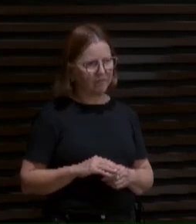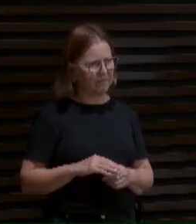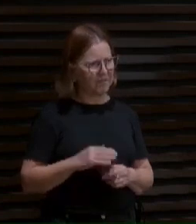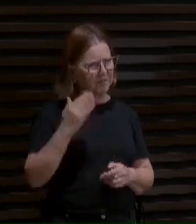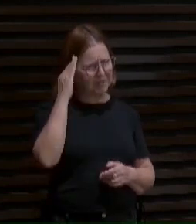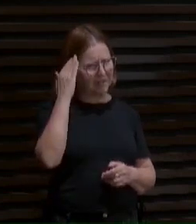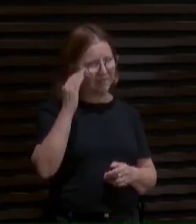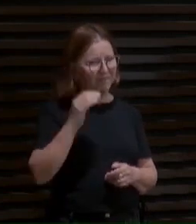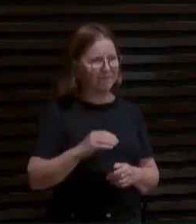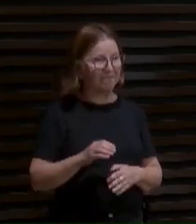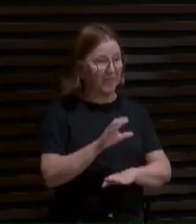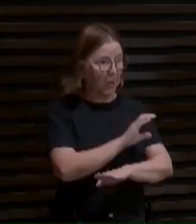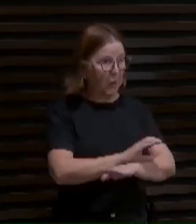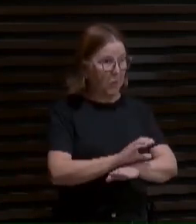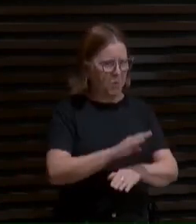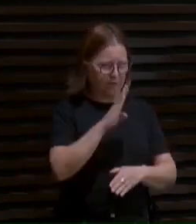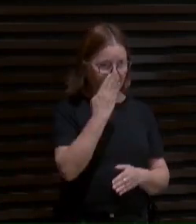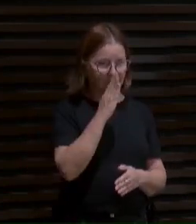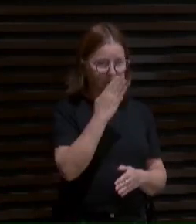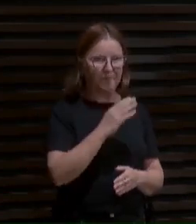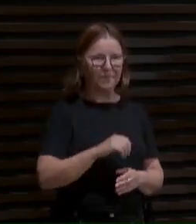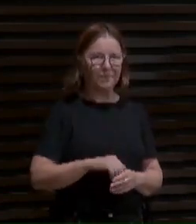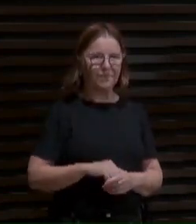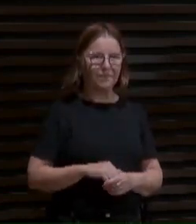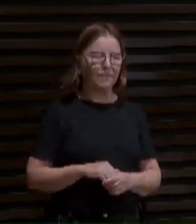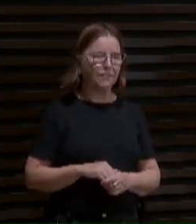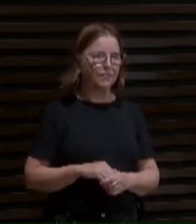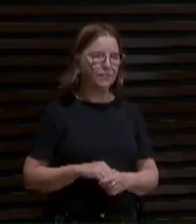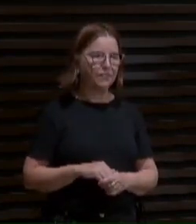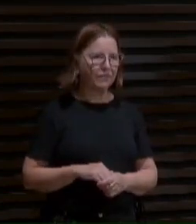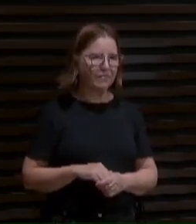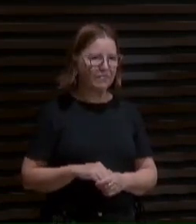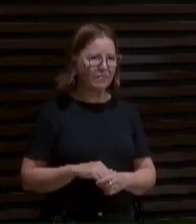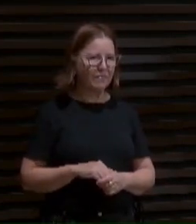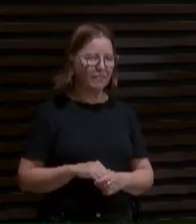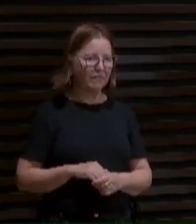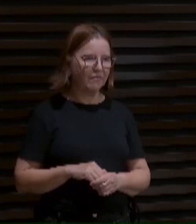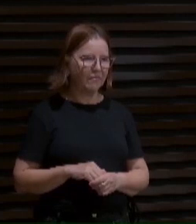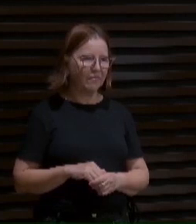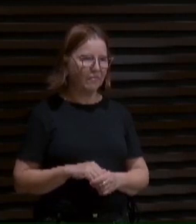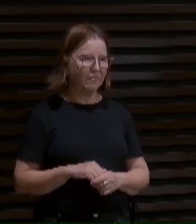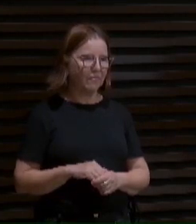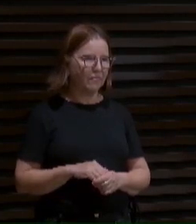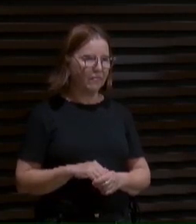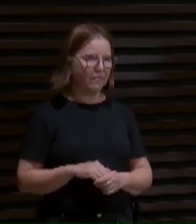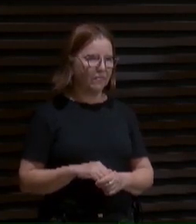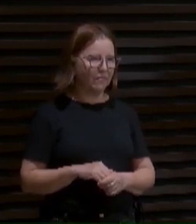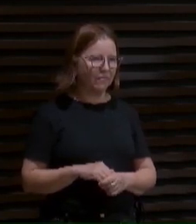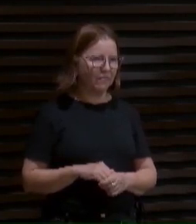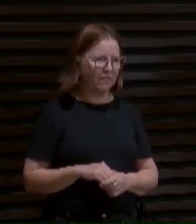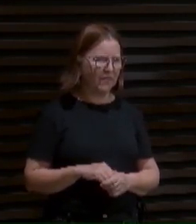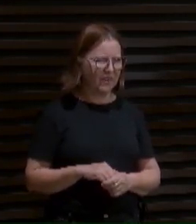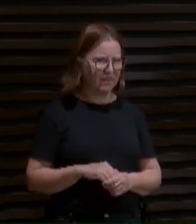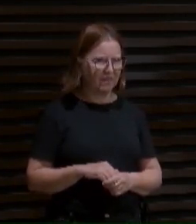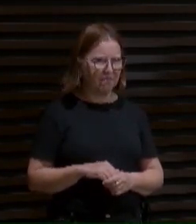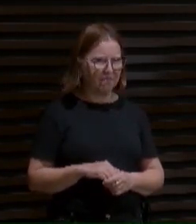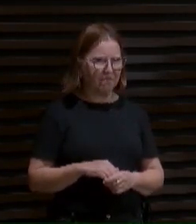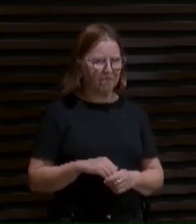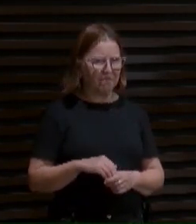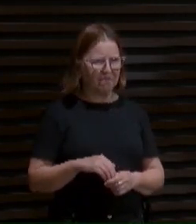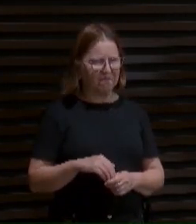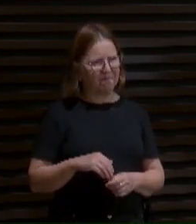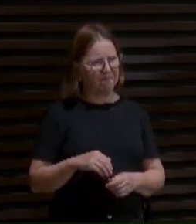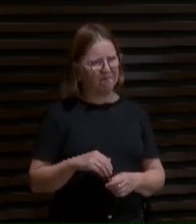É a cultura da traição. Mas vamos lá. Aí esse aqui, atrevidos,